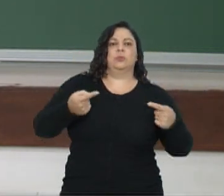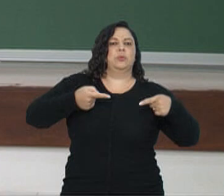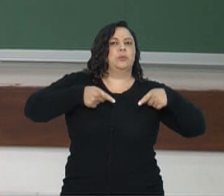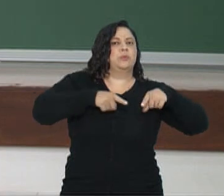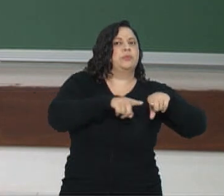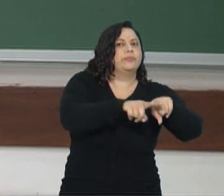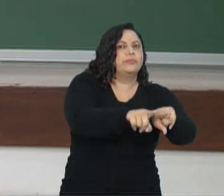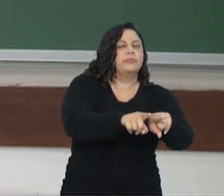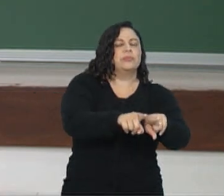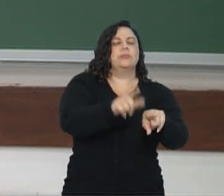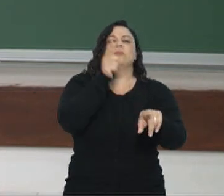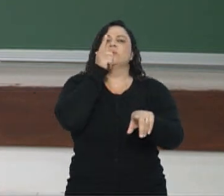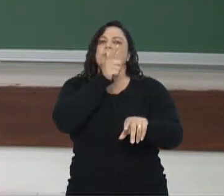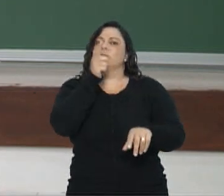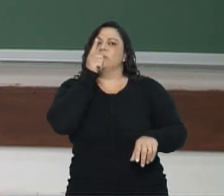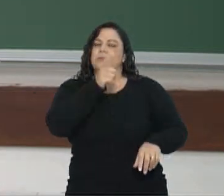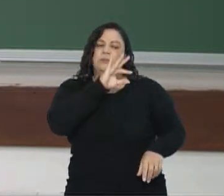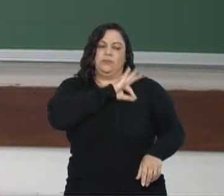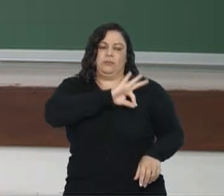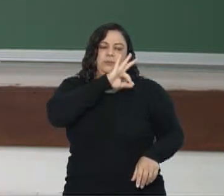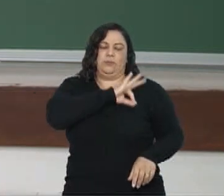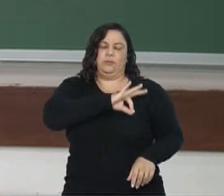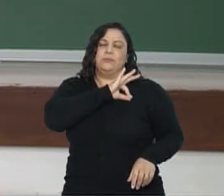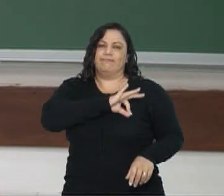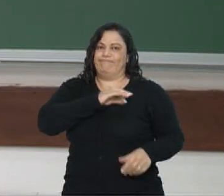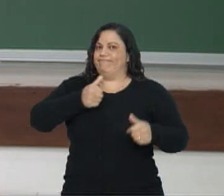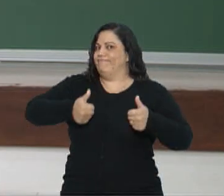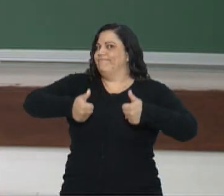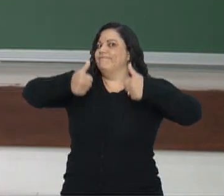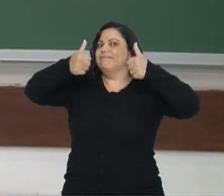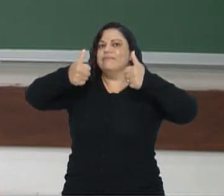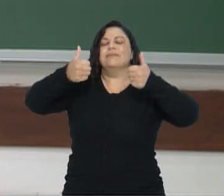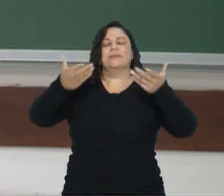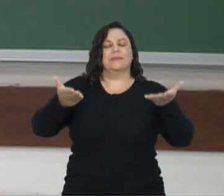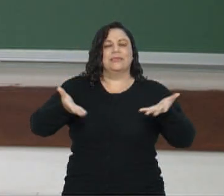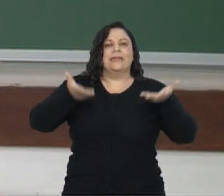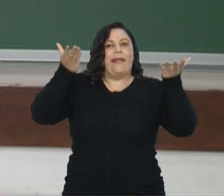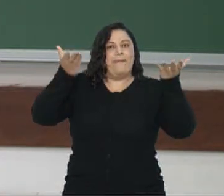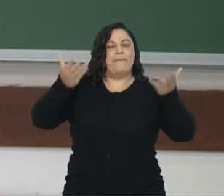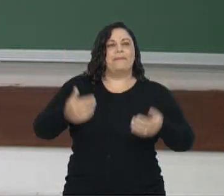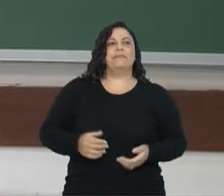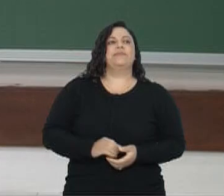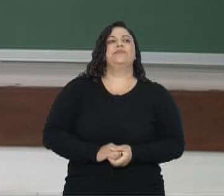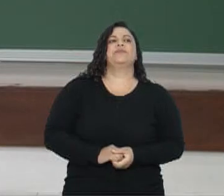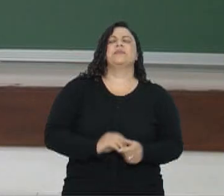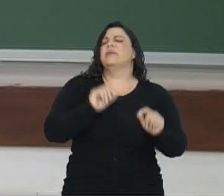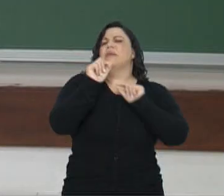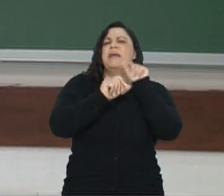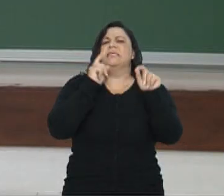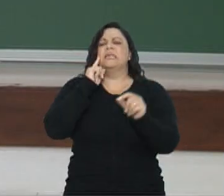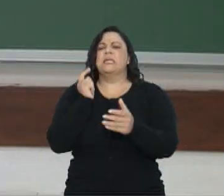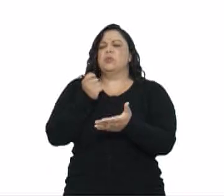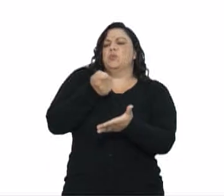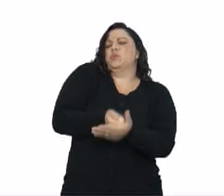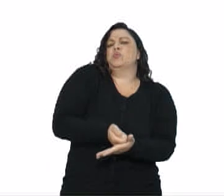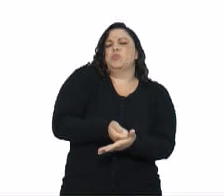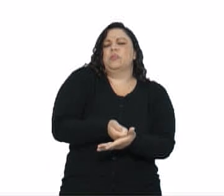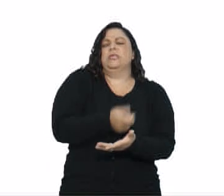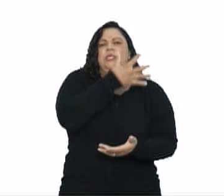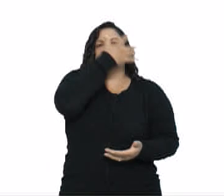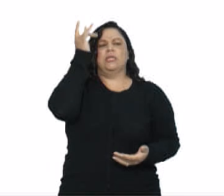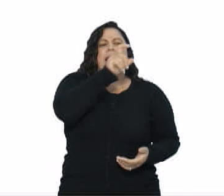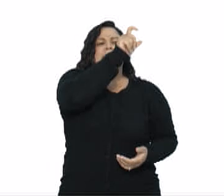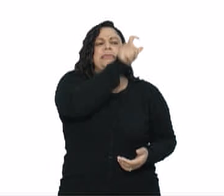mais elevados, porque as empresas também teriam interesse em terem trabalhadores melhores. Aqueles que não investissem em si mesmos não